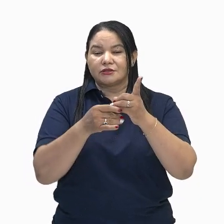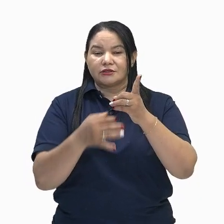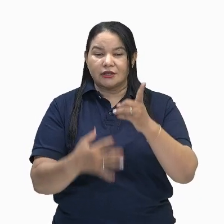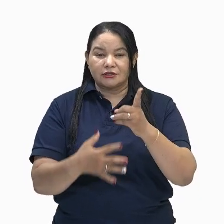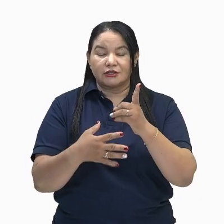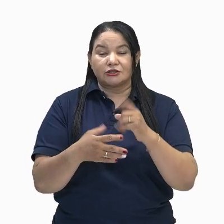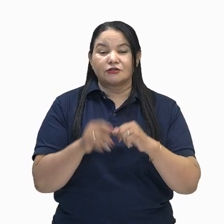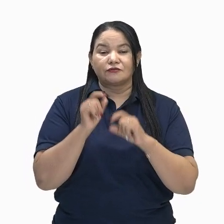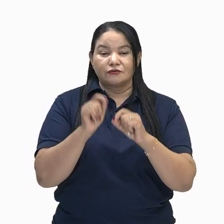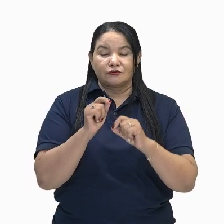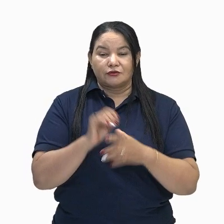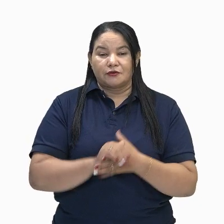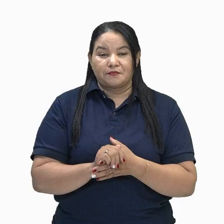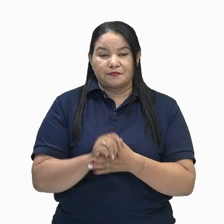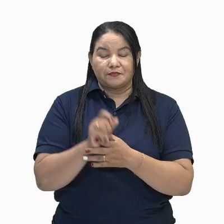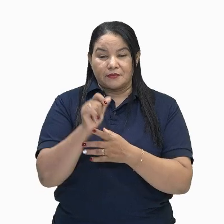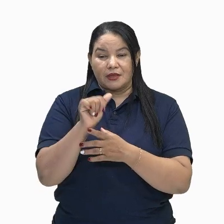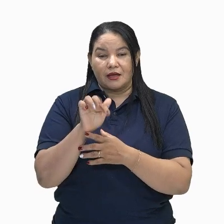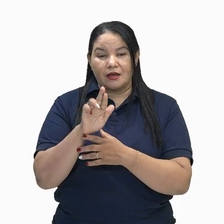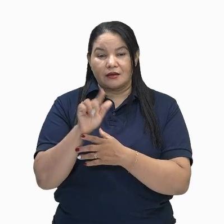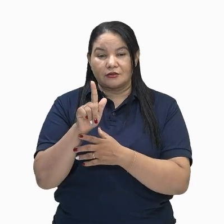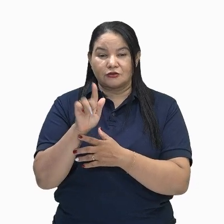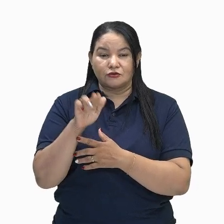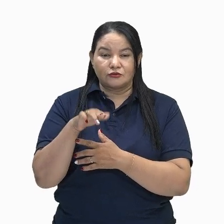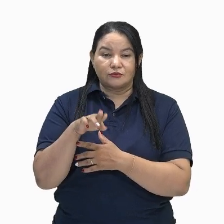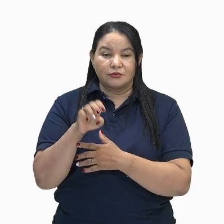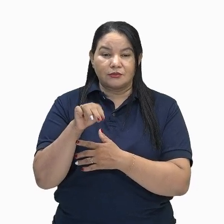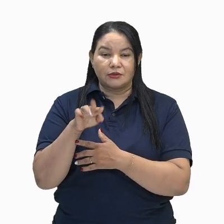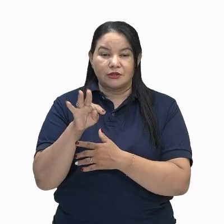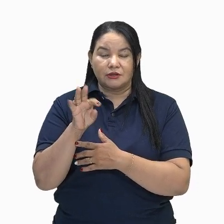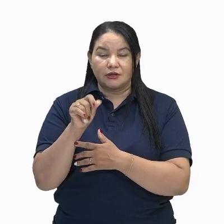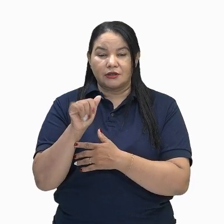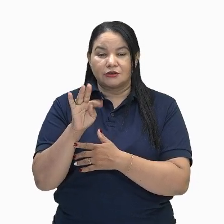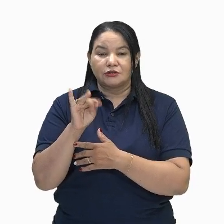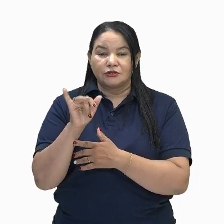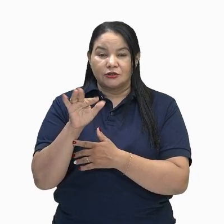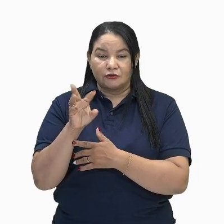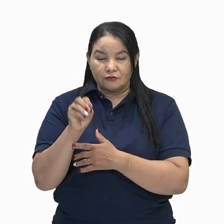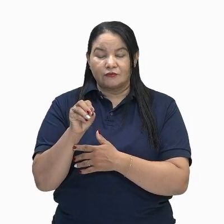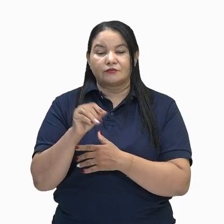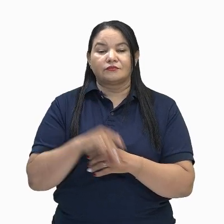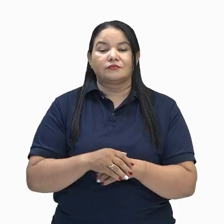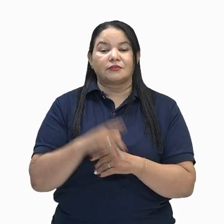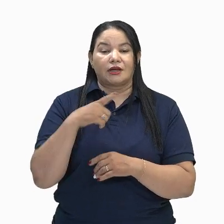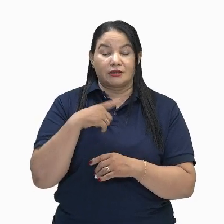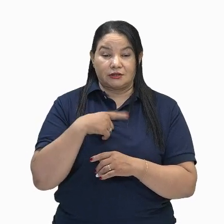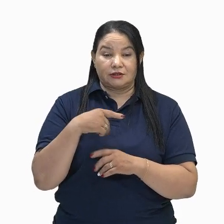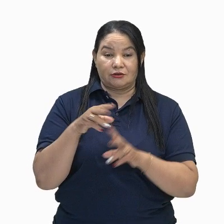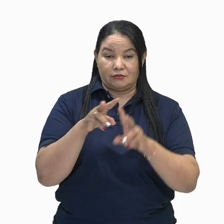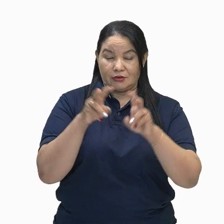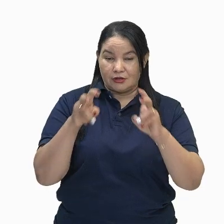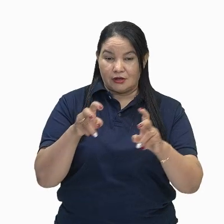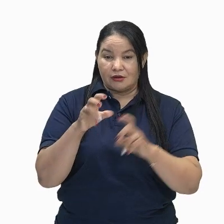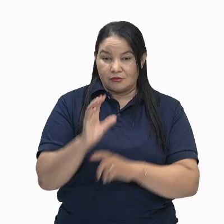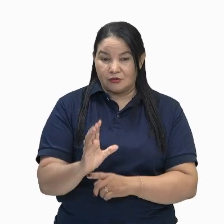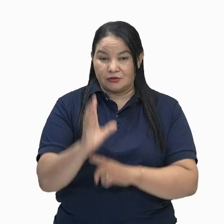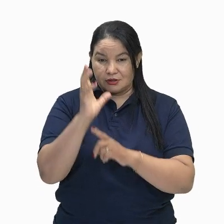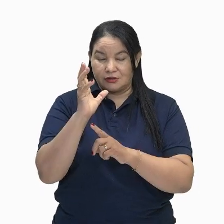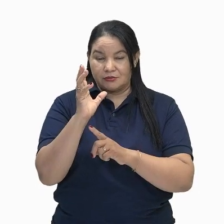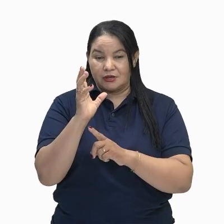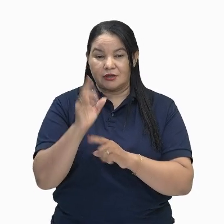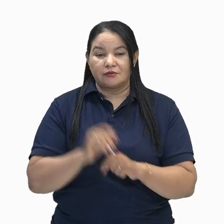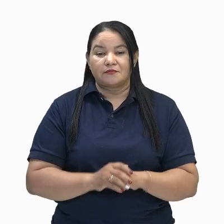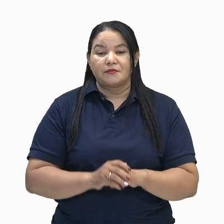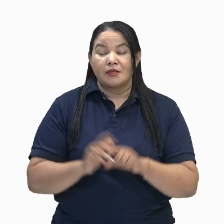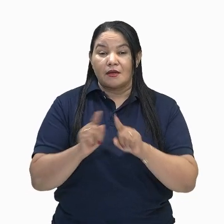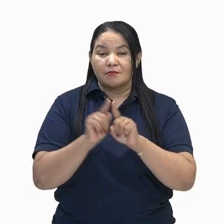os argumentos, né? E vai expor aí o assunto de um acontecimento ou de um fato, mas